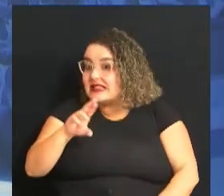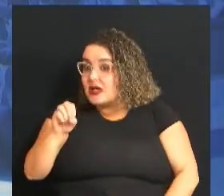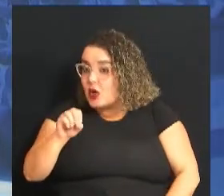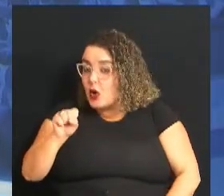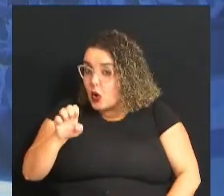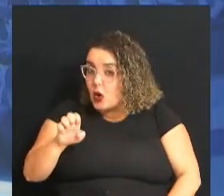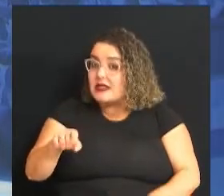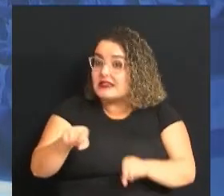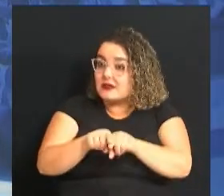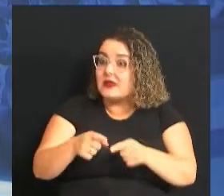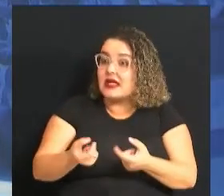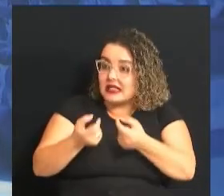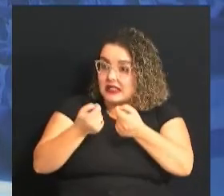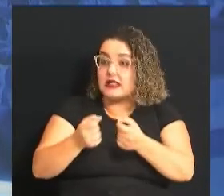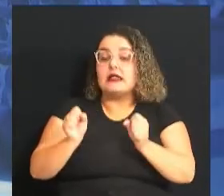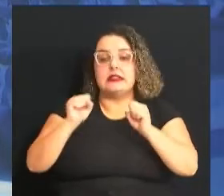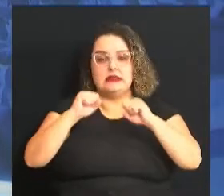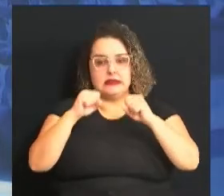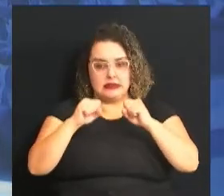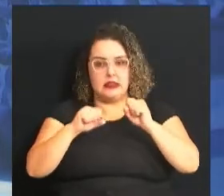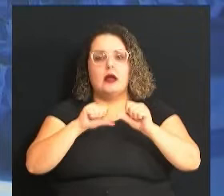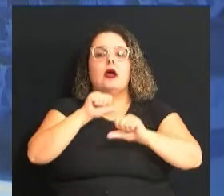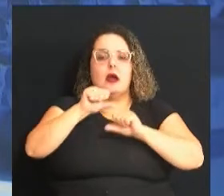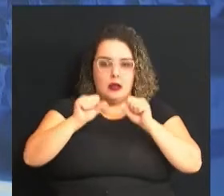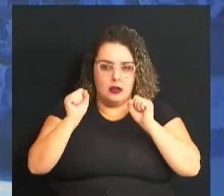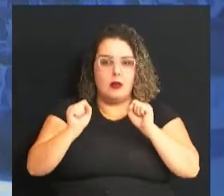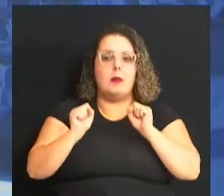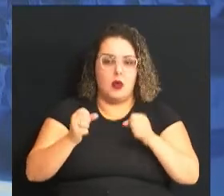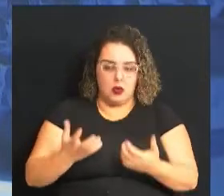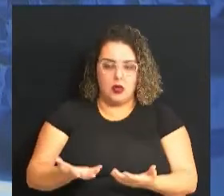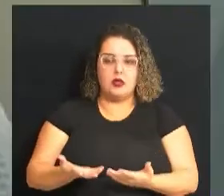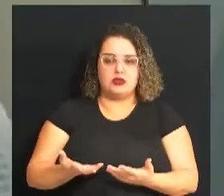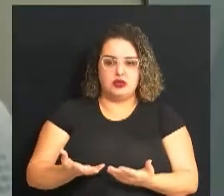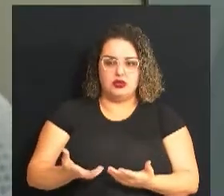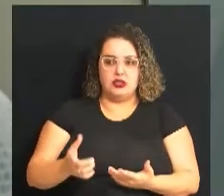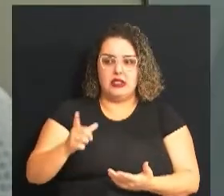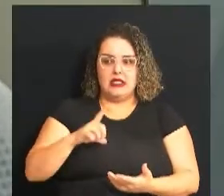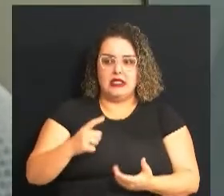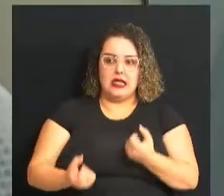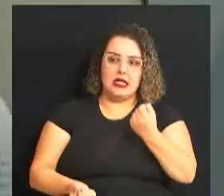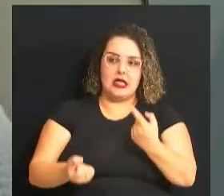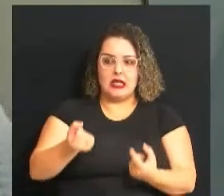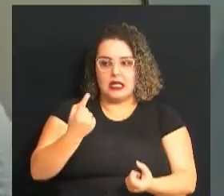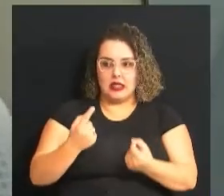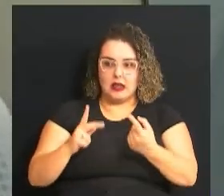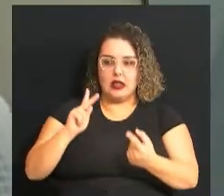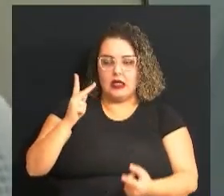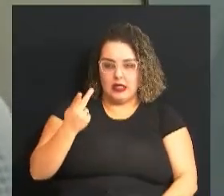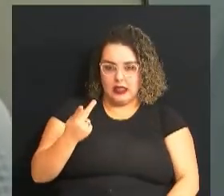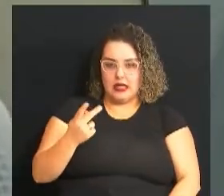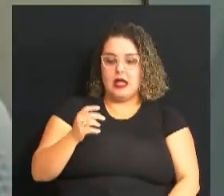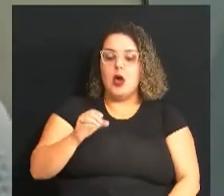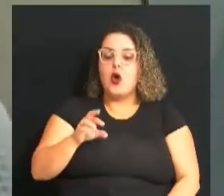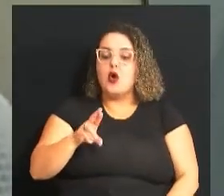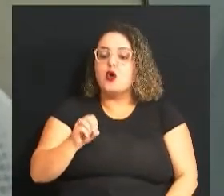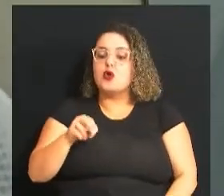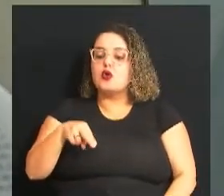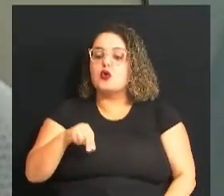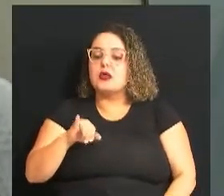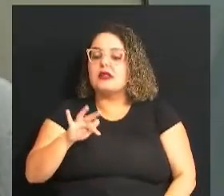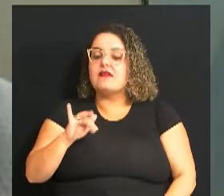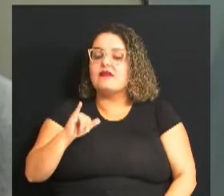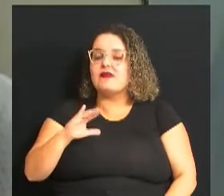câncer? Sim, existem algumas hepatites que cronificam. Então, são hepatites